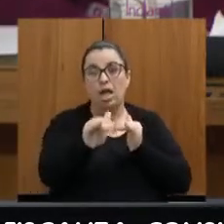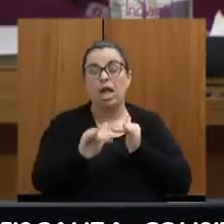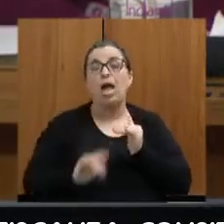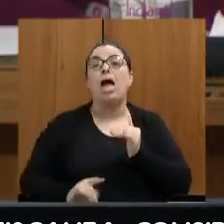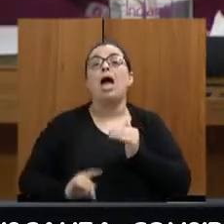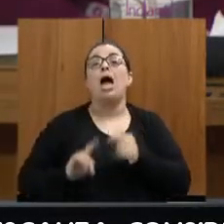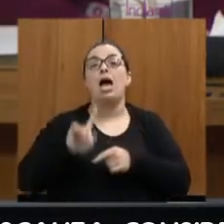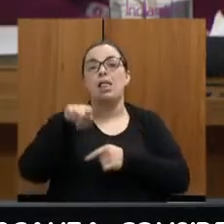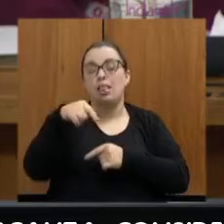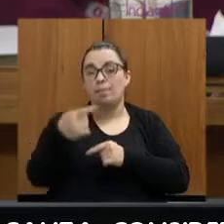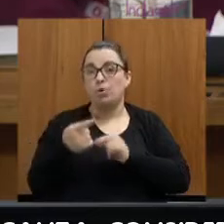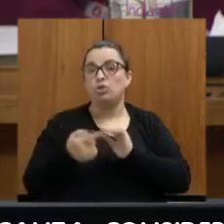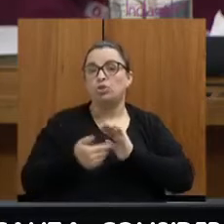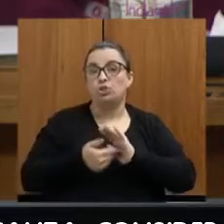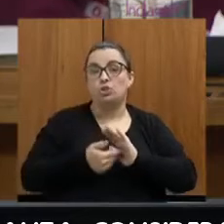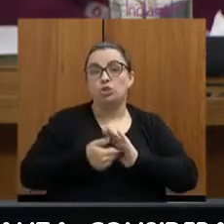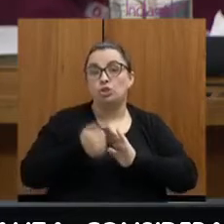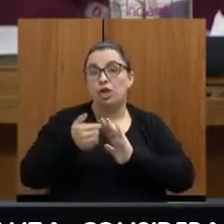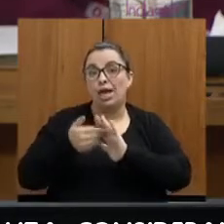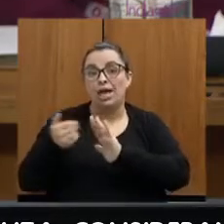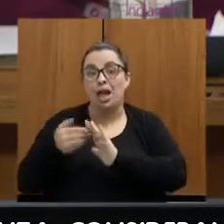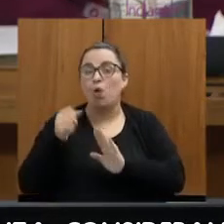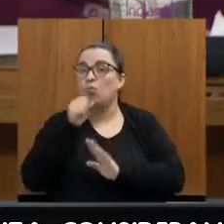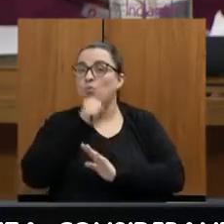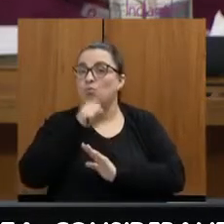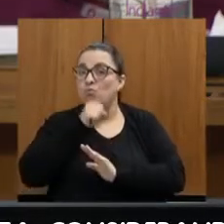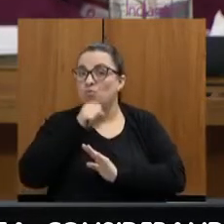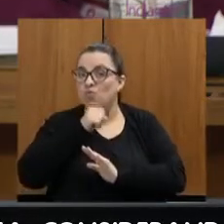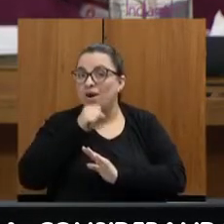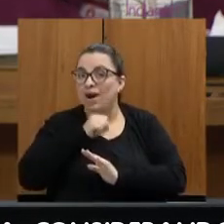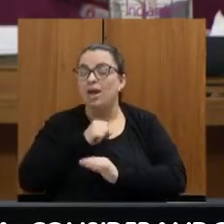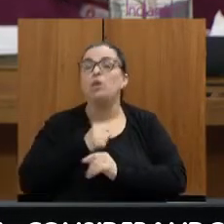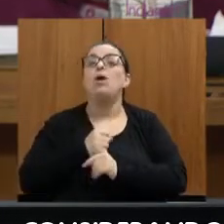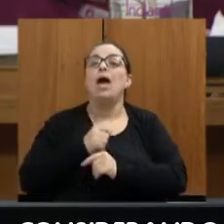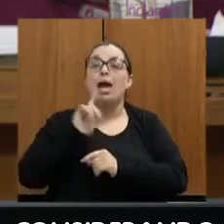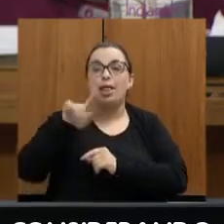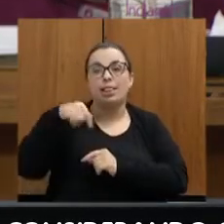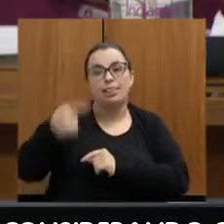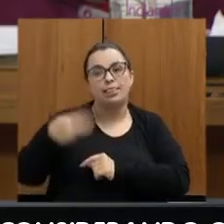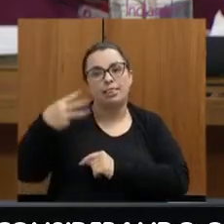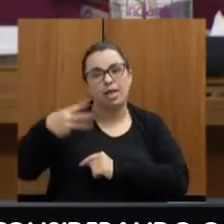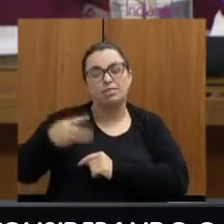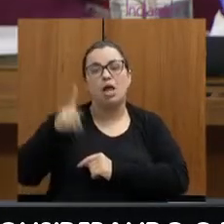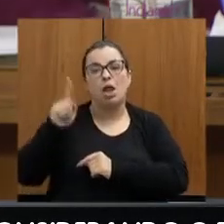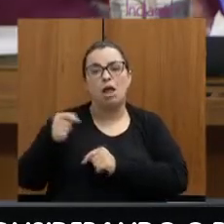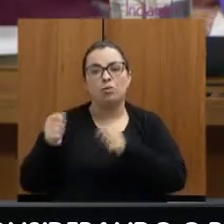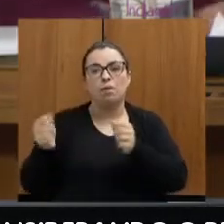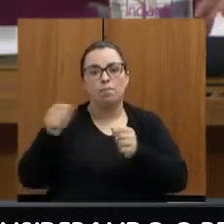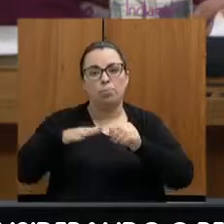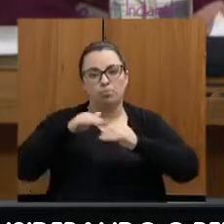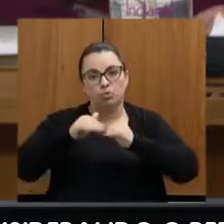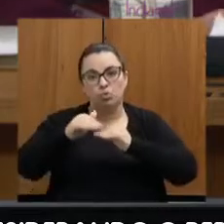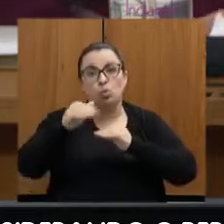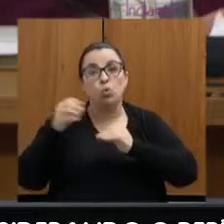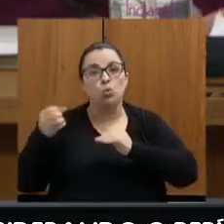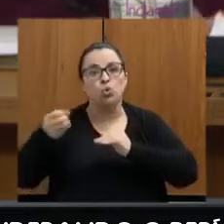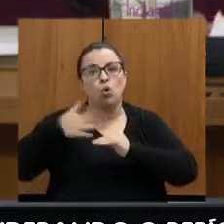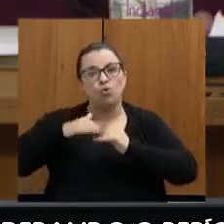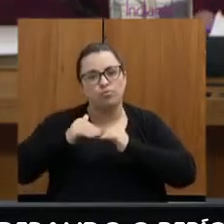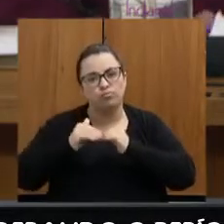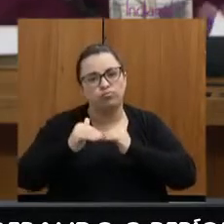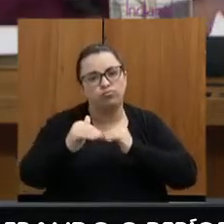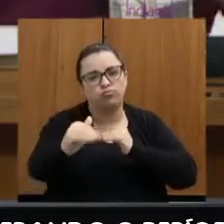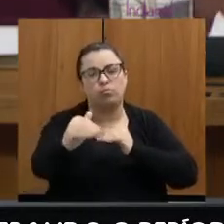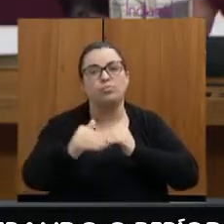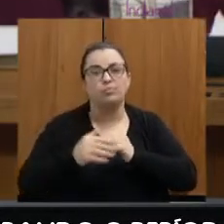a e a gente é retirada do pavimento antigo e aplicação do novo pavimento então eles são primeiro desafio que quando você dá a